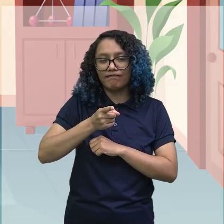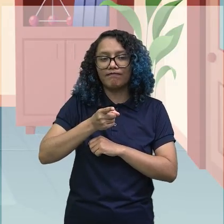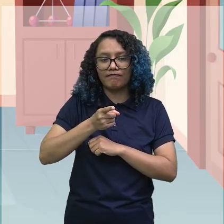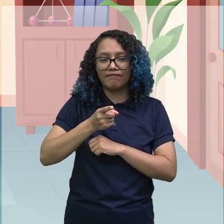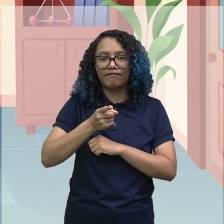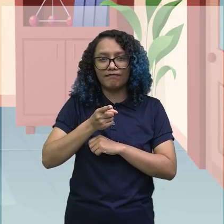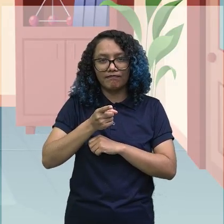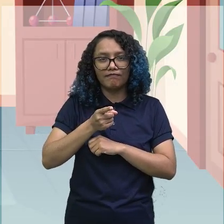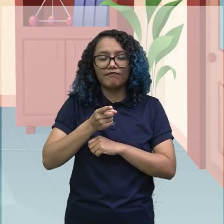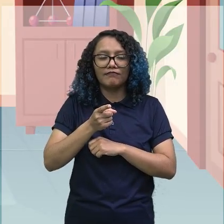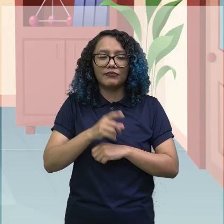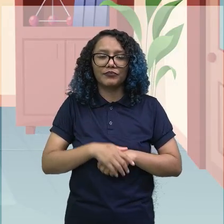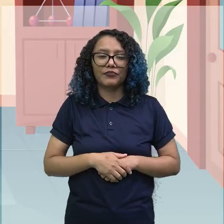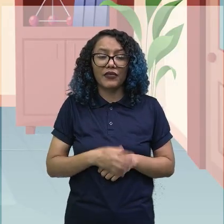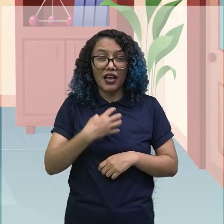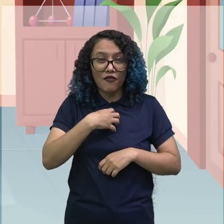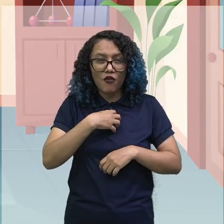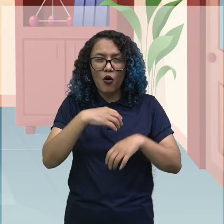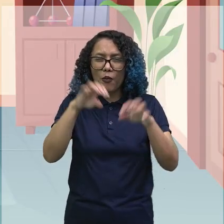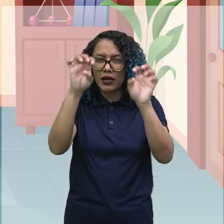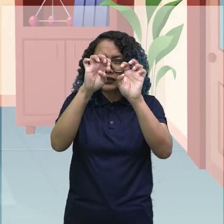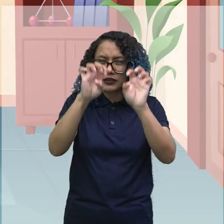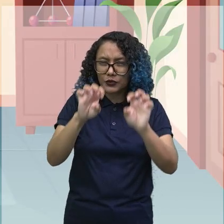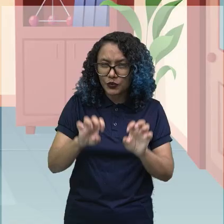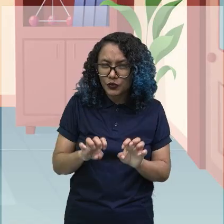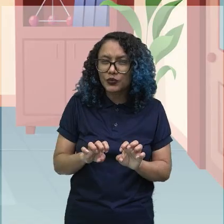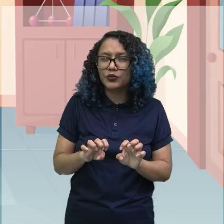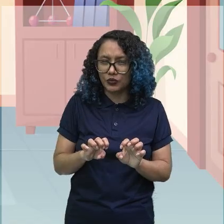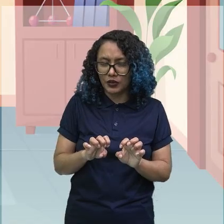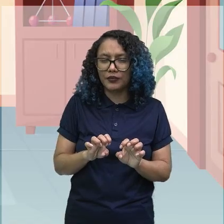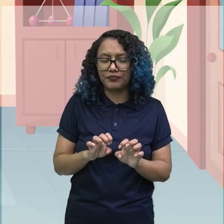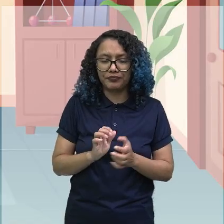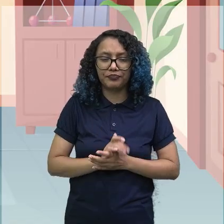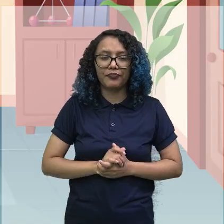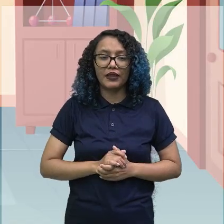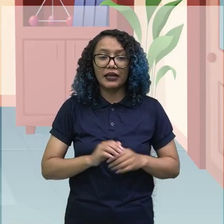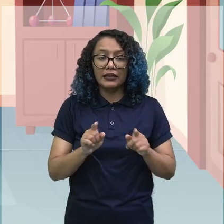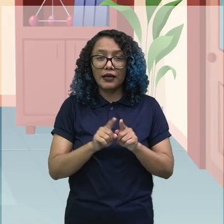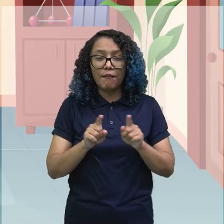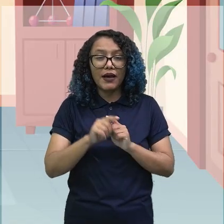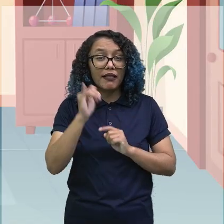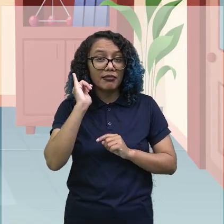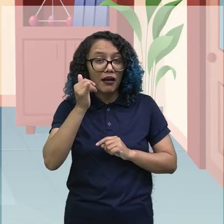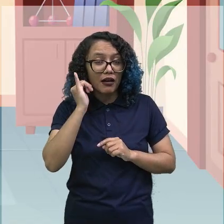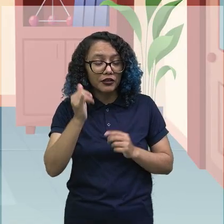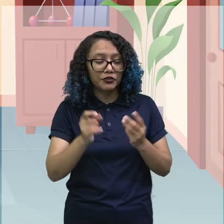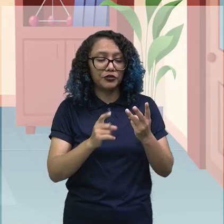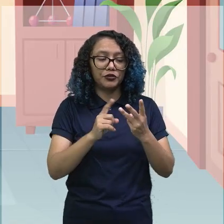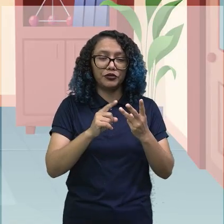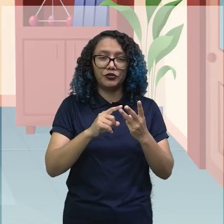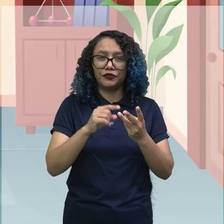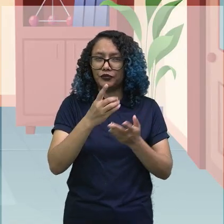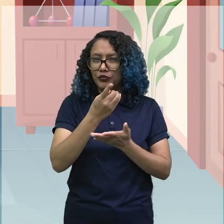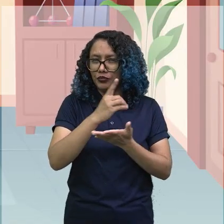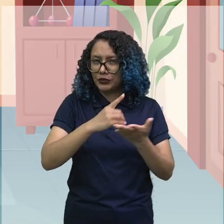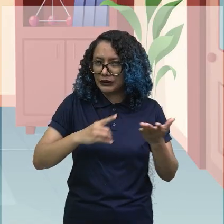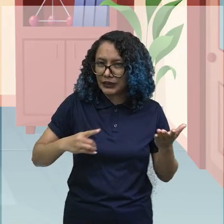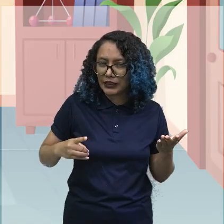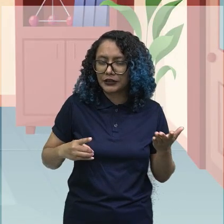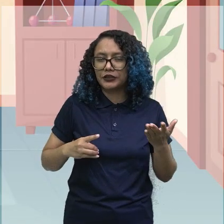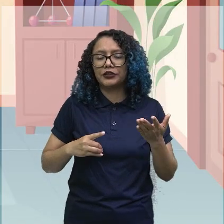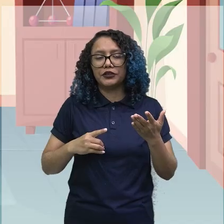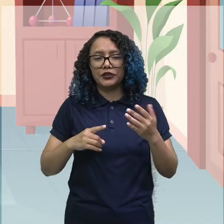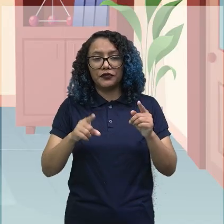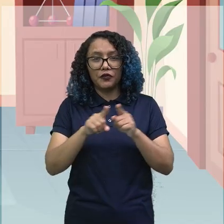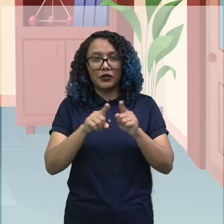é a forma como ele se estrutura. Temos o narrativo, o dissertativo, né,